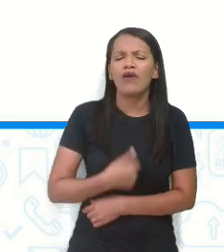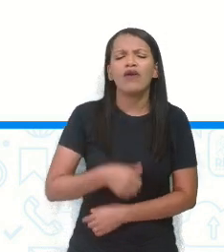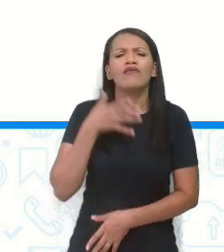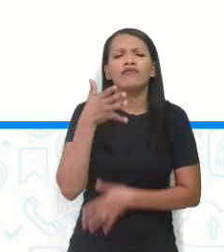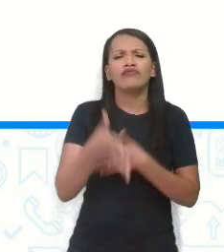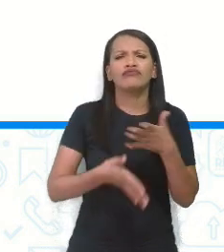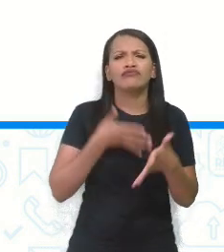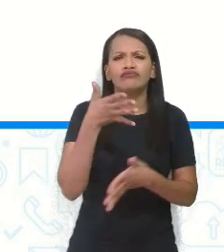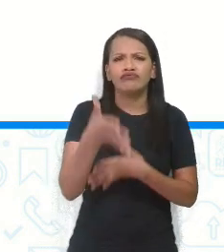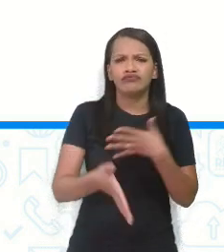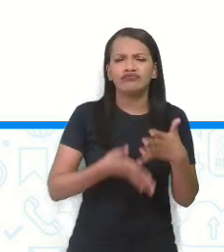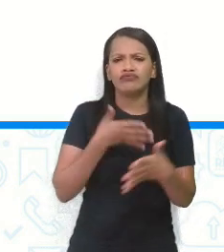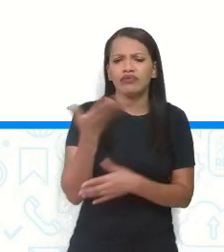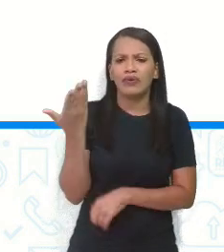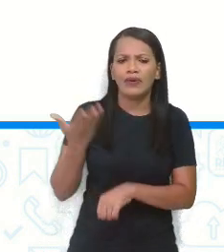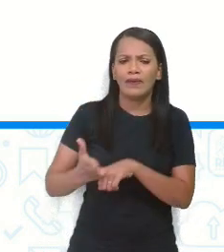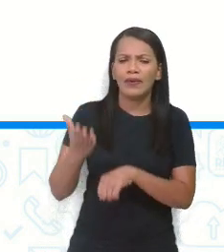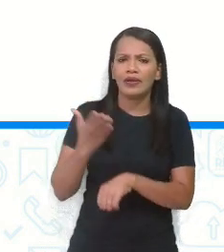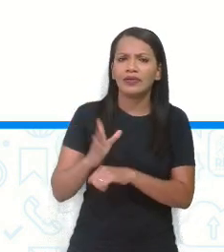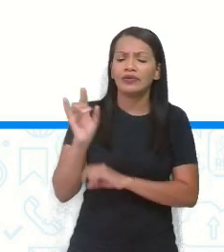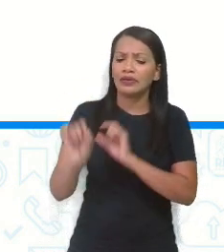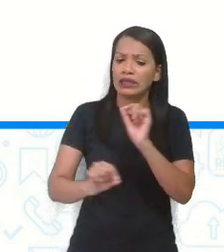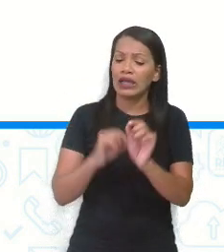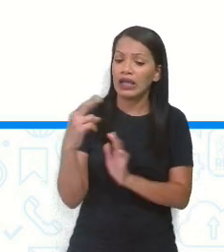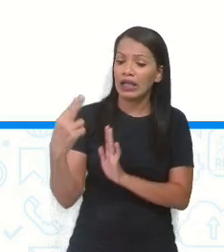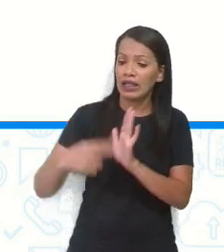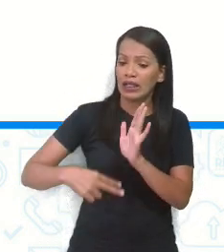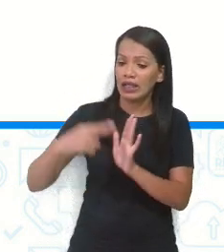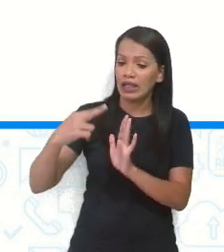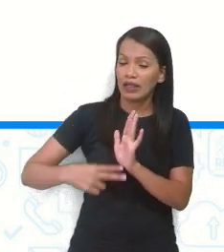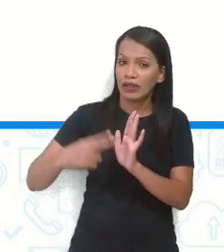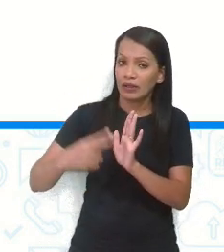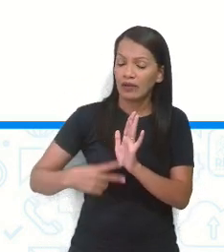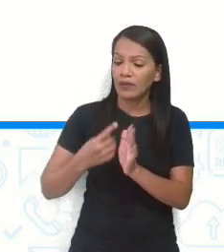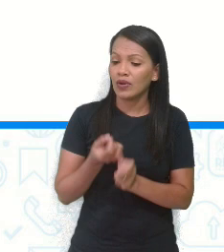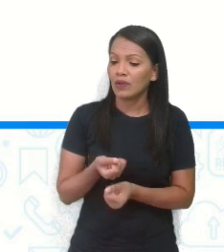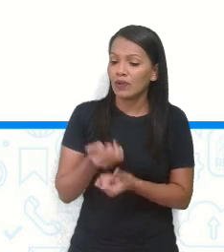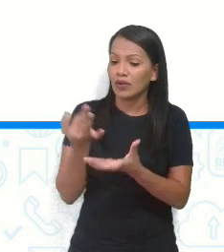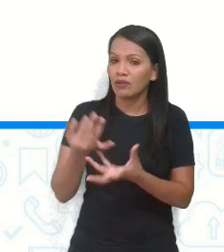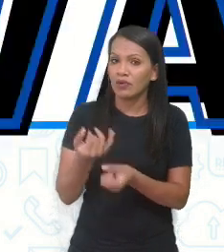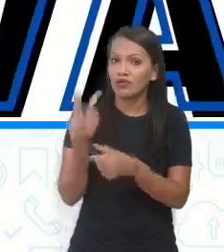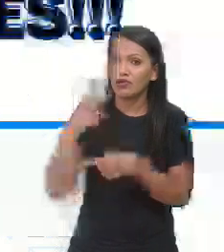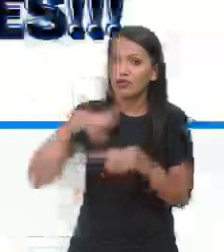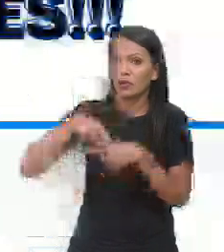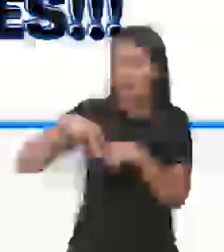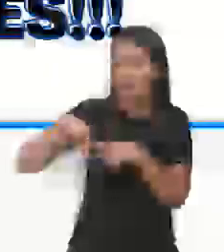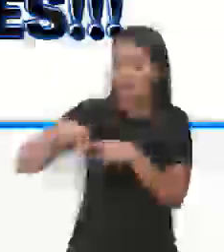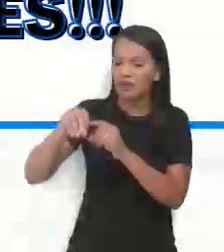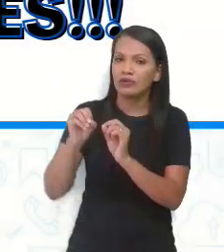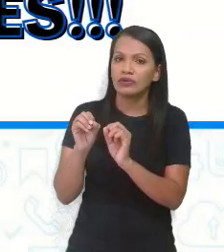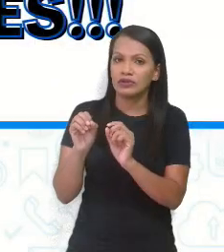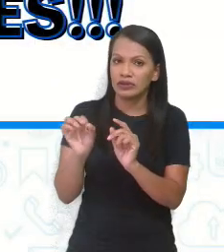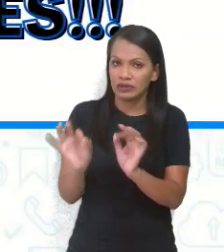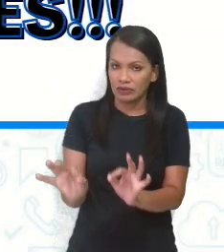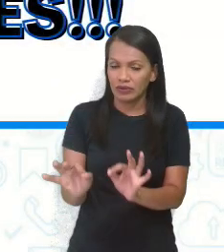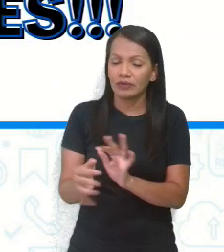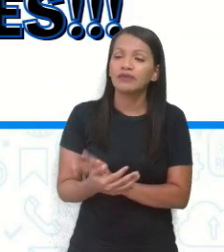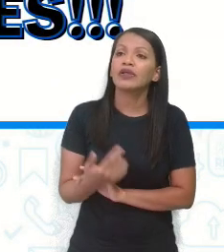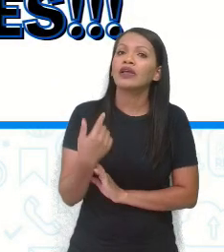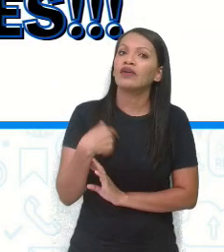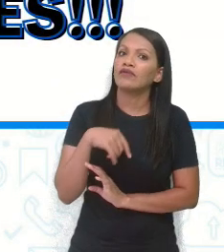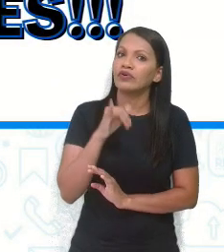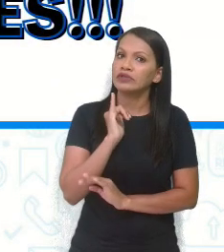não trouxe o prático, que é a leitura, a recitação do cordel, tá? Eu vou recitar